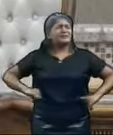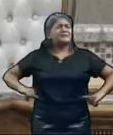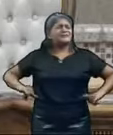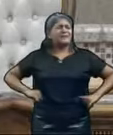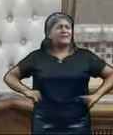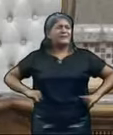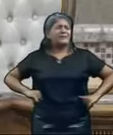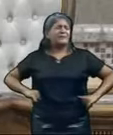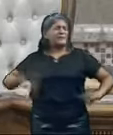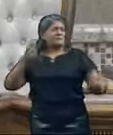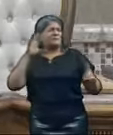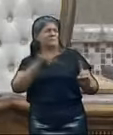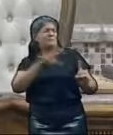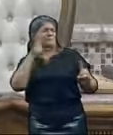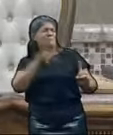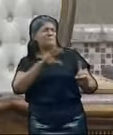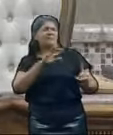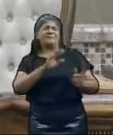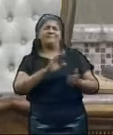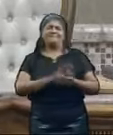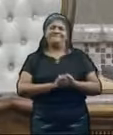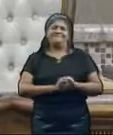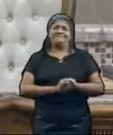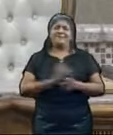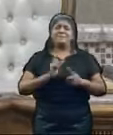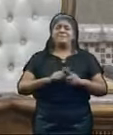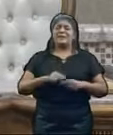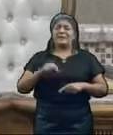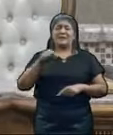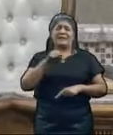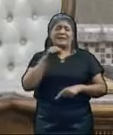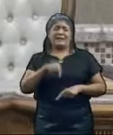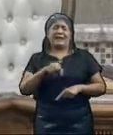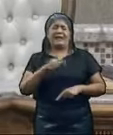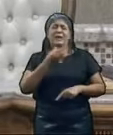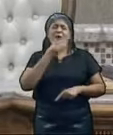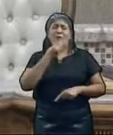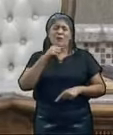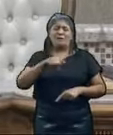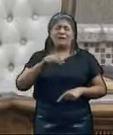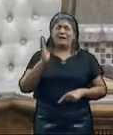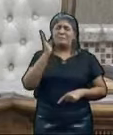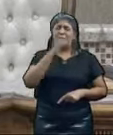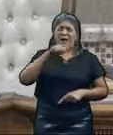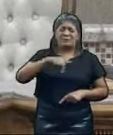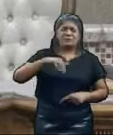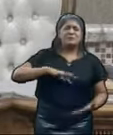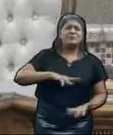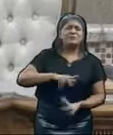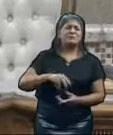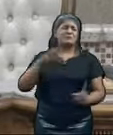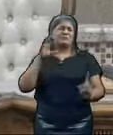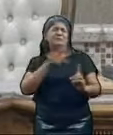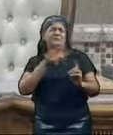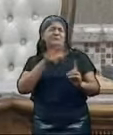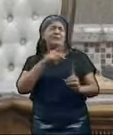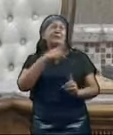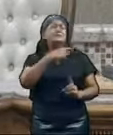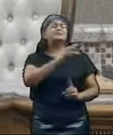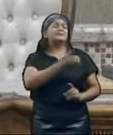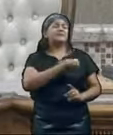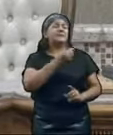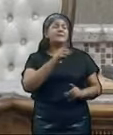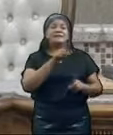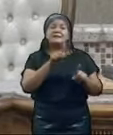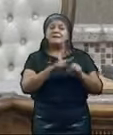o tanto na ignorância do homem a tradição da humanidade em contraste com o amor